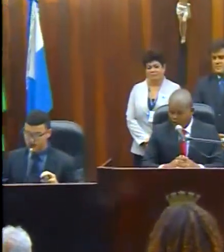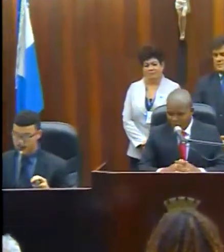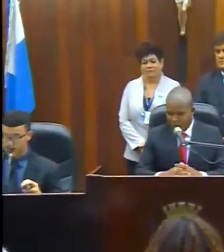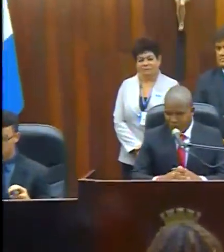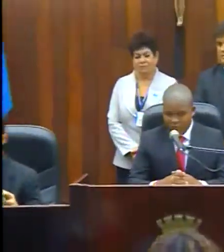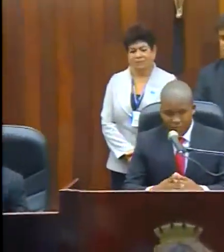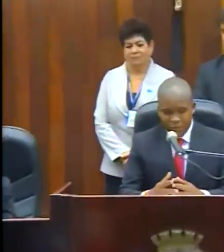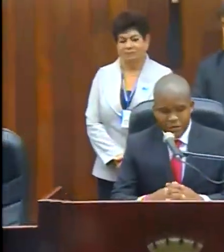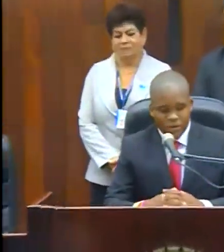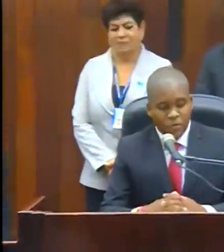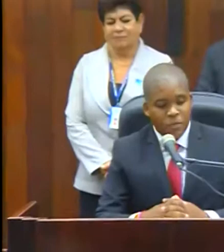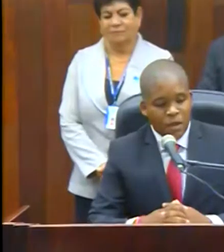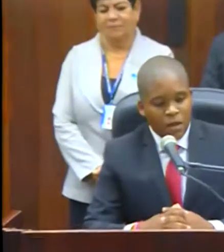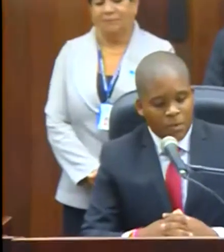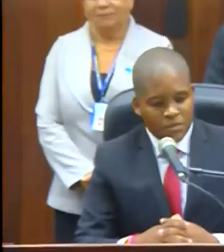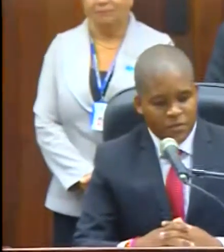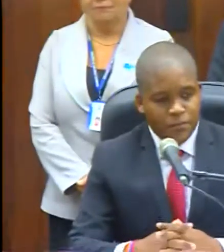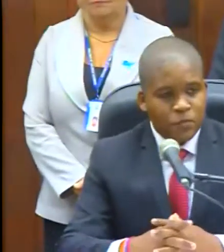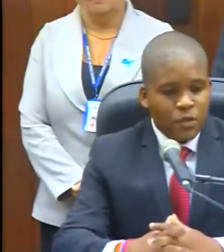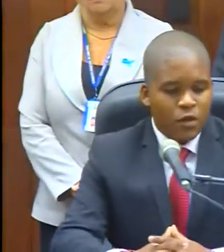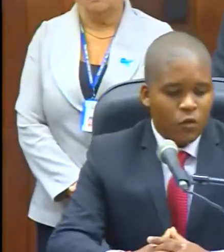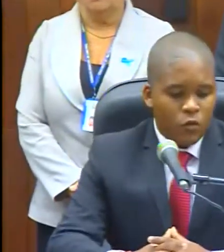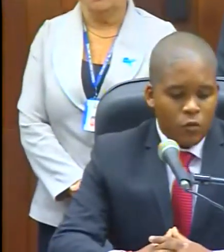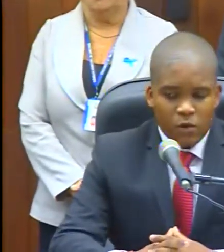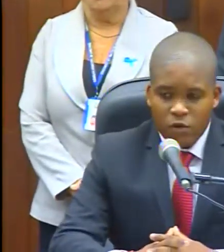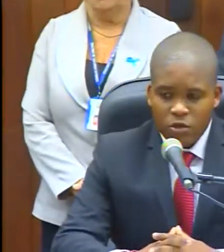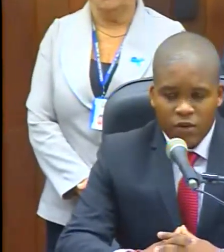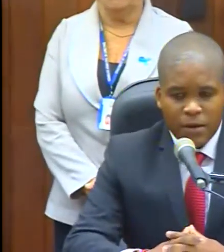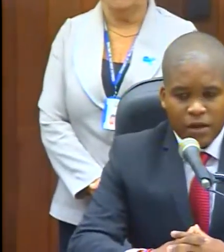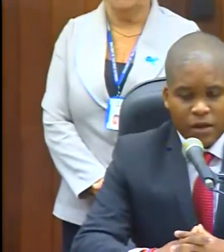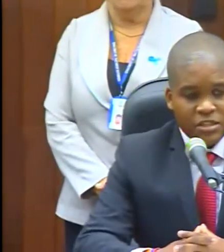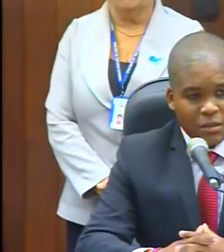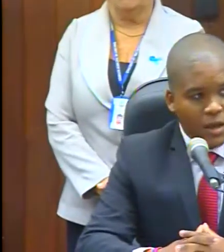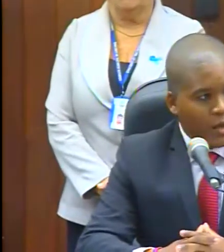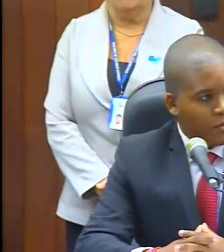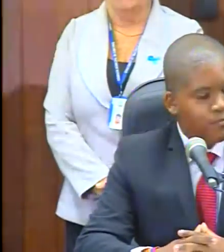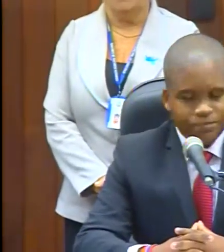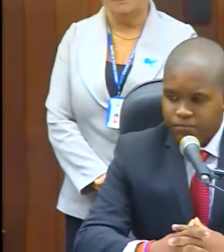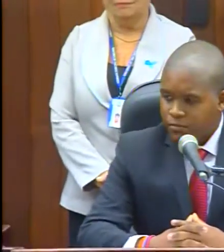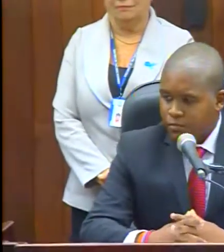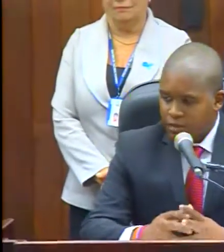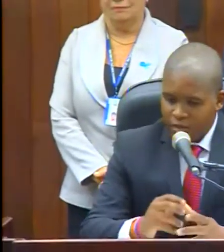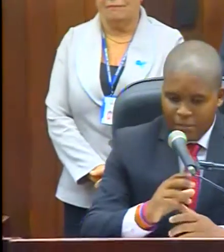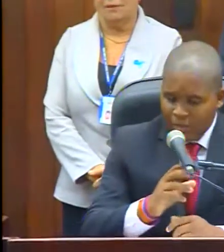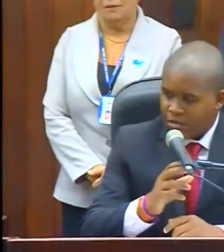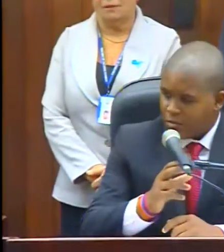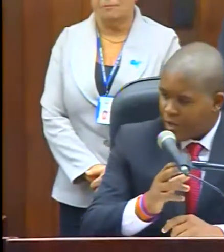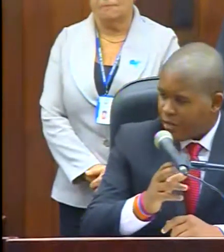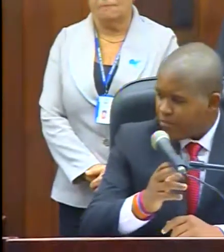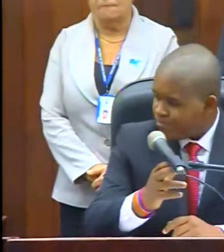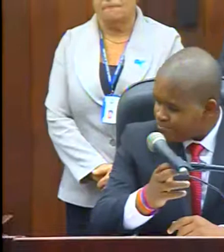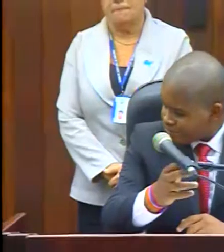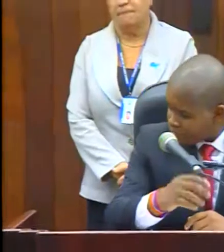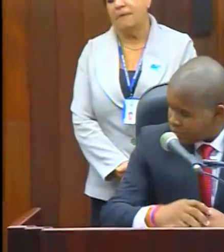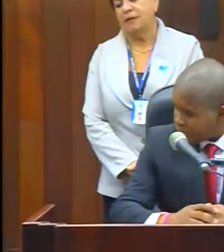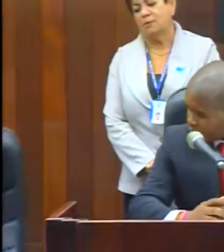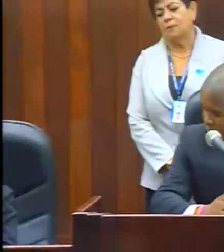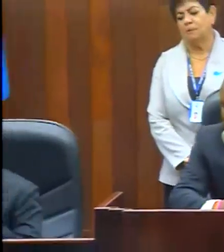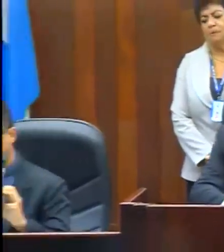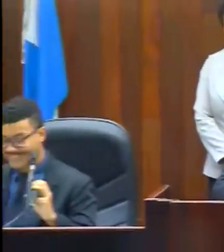É realmente difícil contar, falar o nome inteiro. Mas, enfim, o meu voto vai para a candidata Maiara e apenas isso. Obrigado.